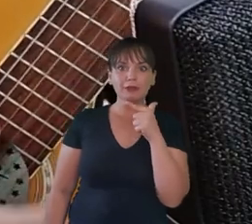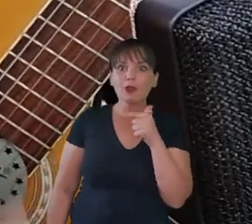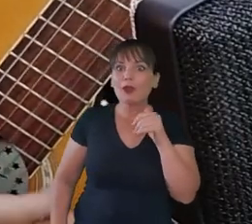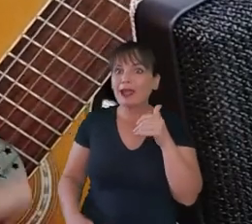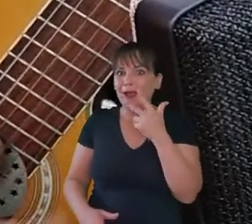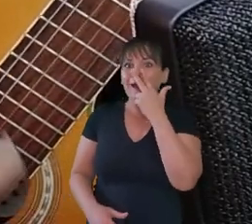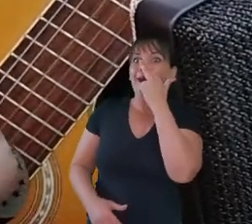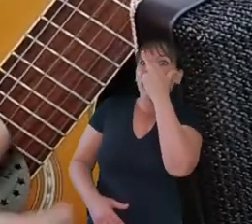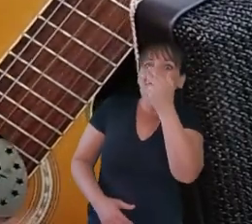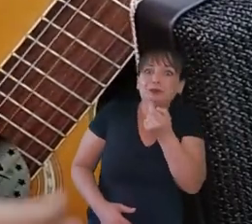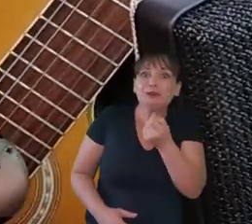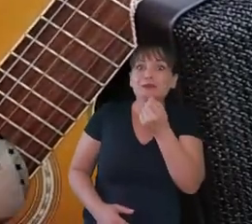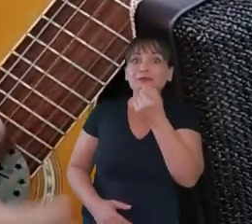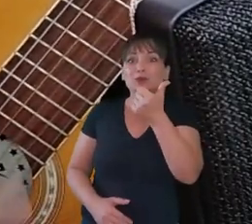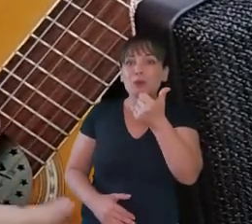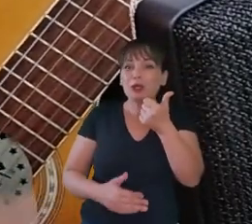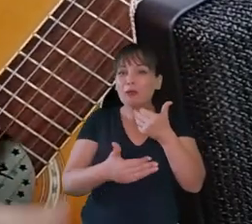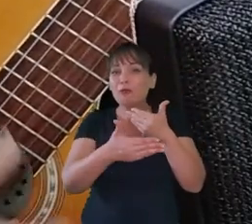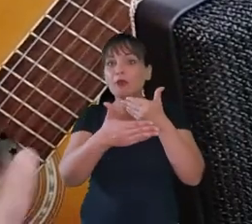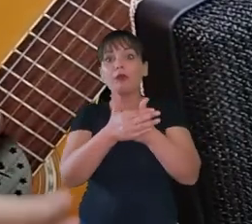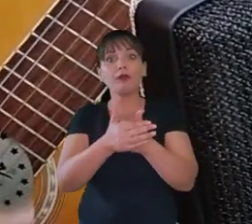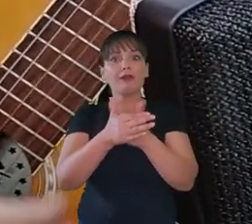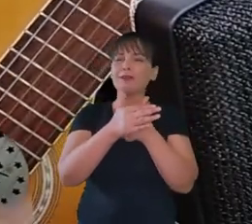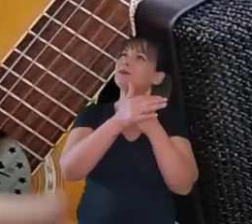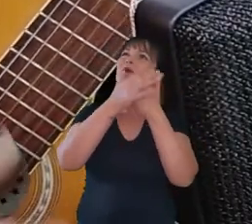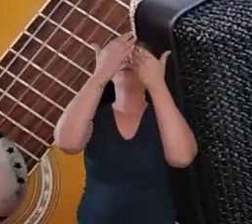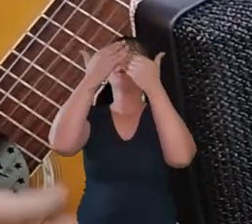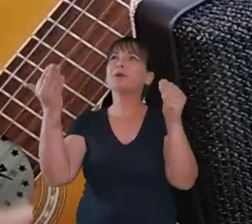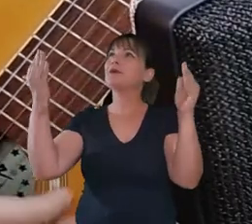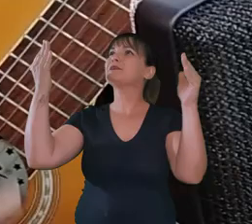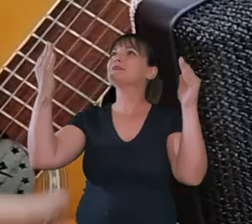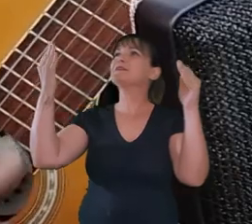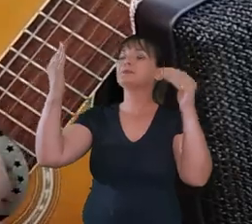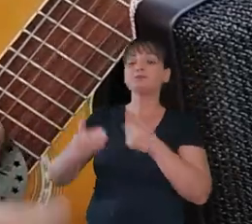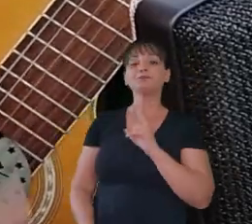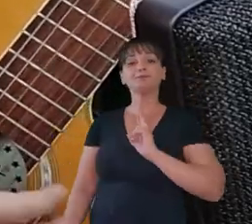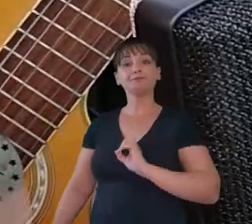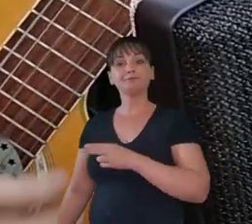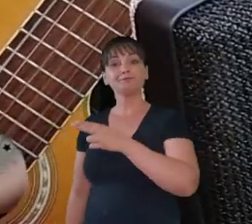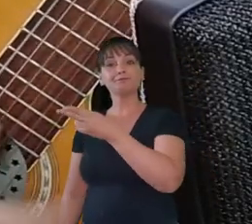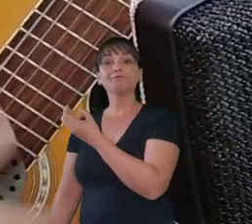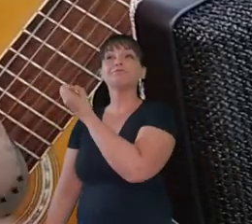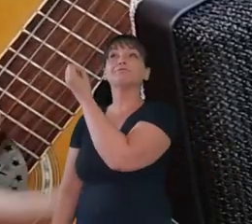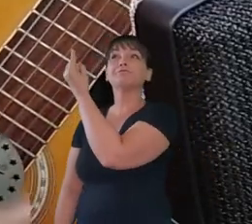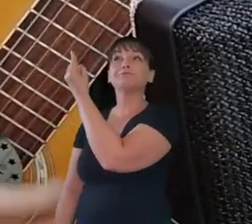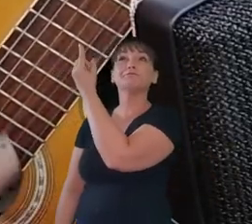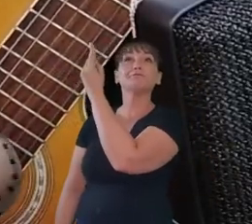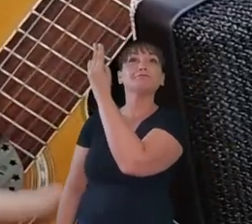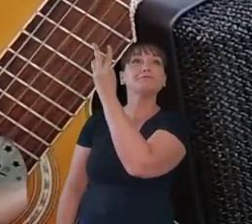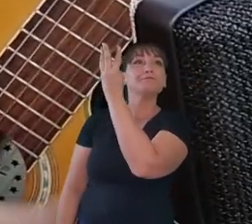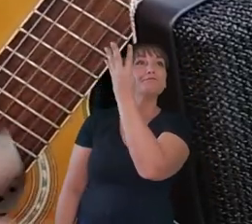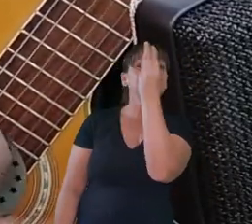Quando penso que chegou, o caminho sempre espicha. Vou seguindo a contagem, uma a uma,